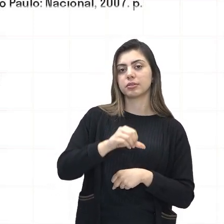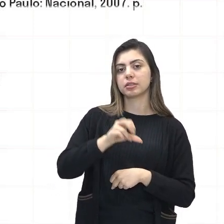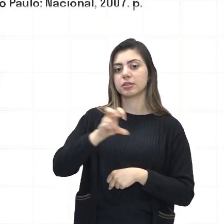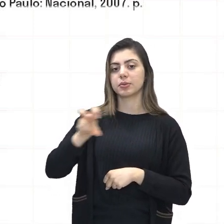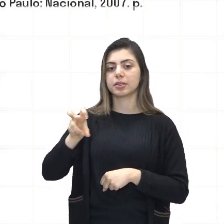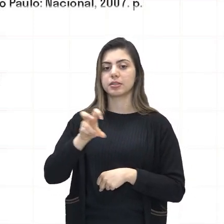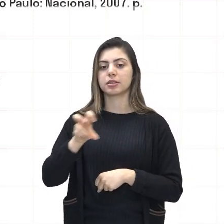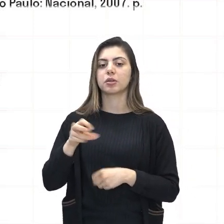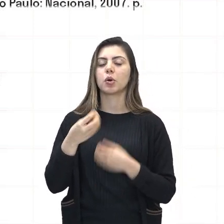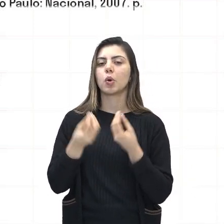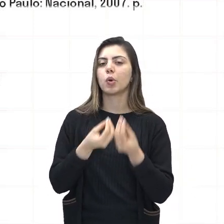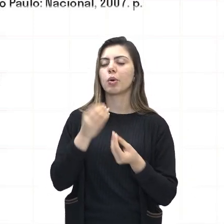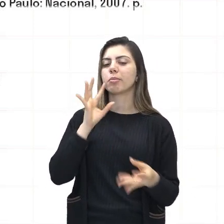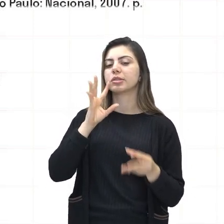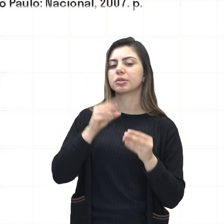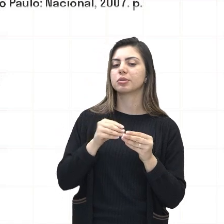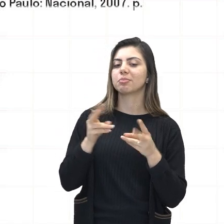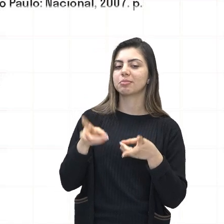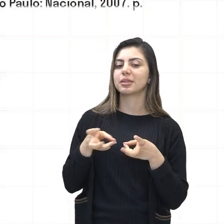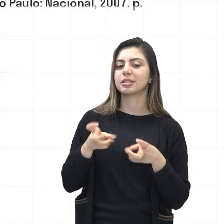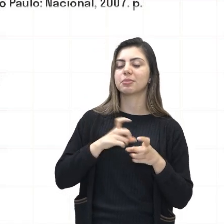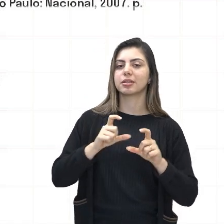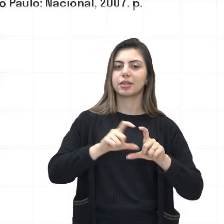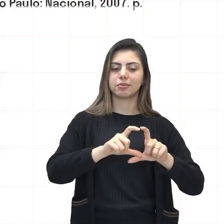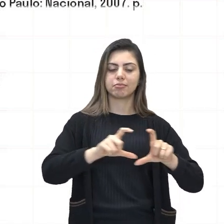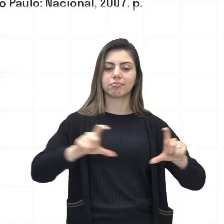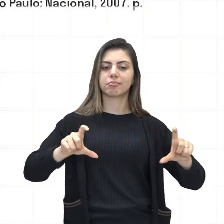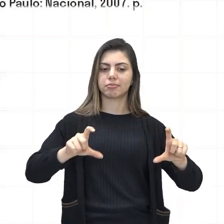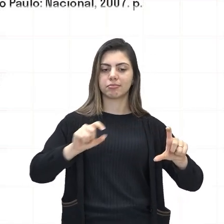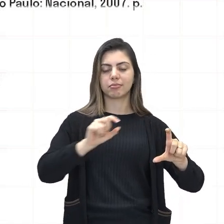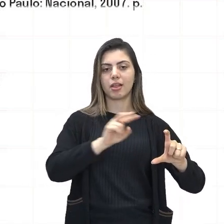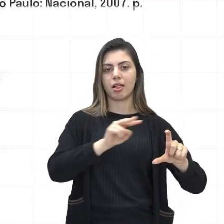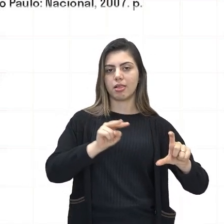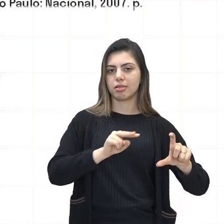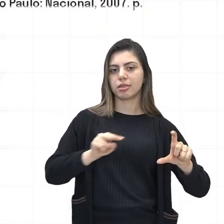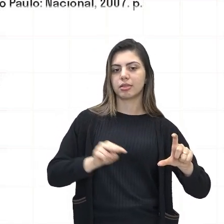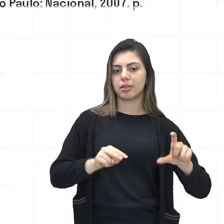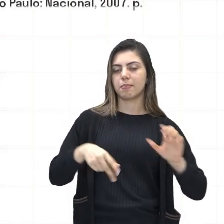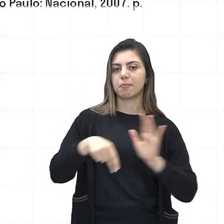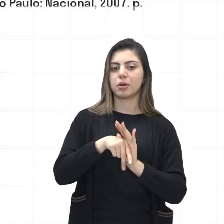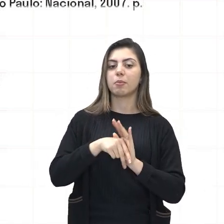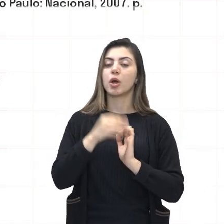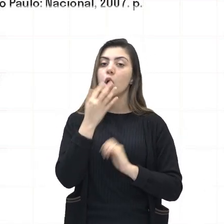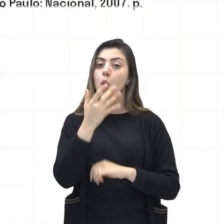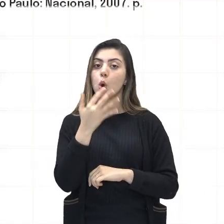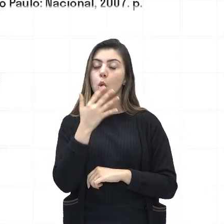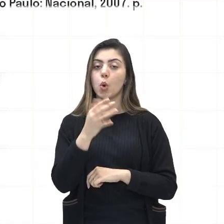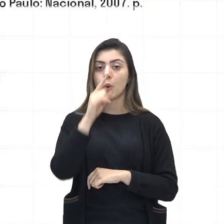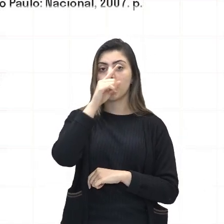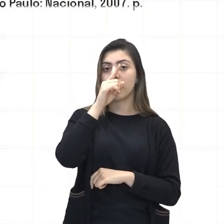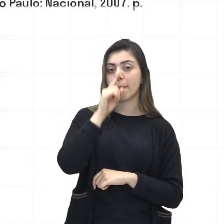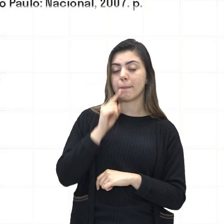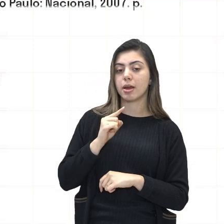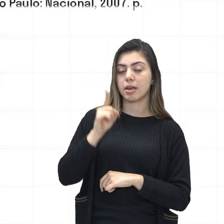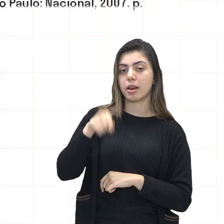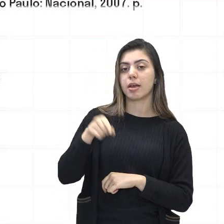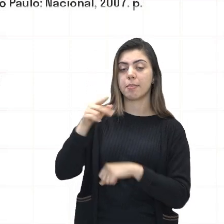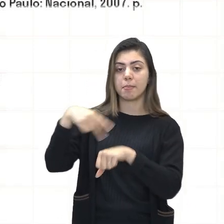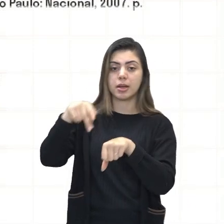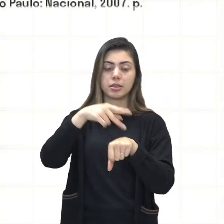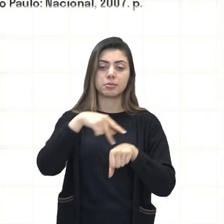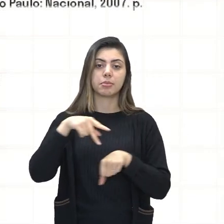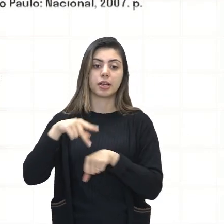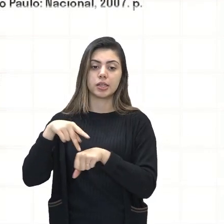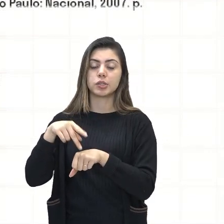gente observa isso? Olhando aqui a legenda do nosso mapa, certo? Tudo que está na cor amarela são regiões, são países que